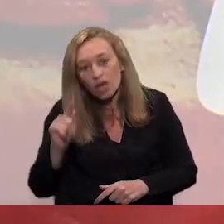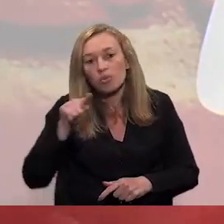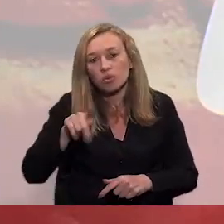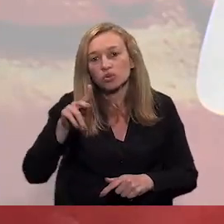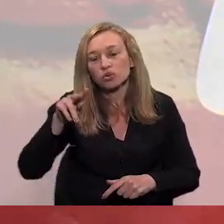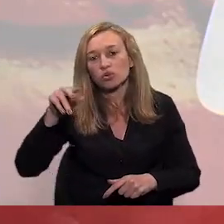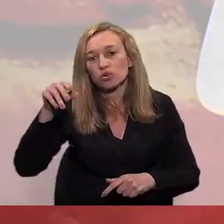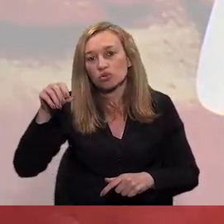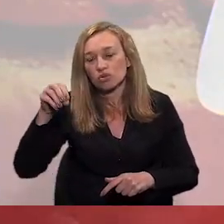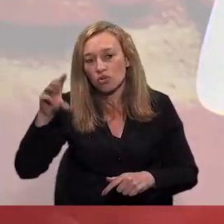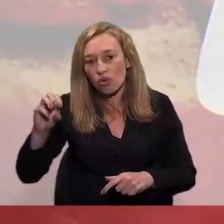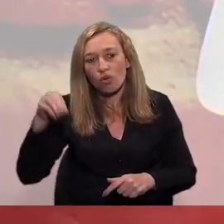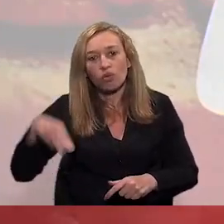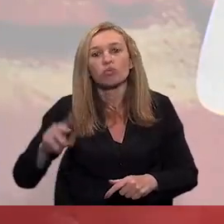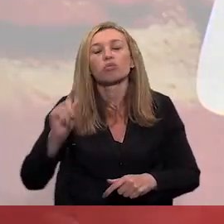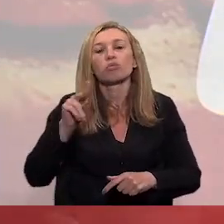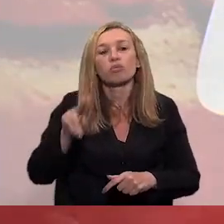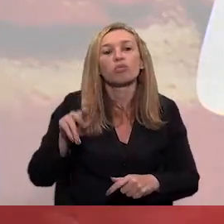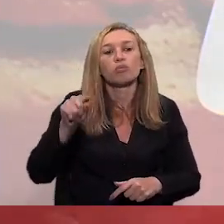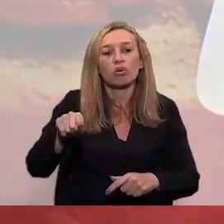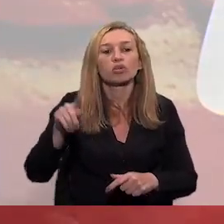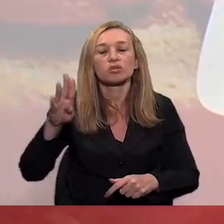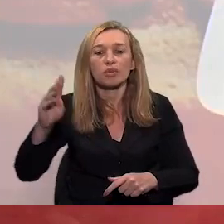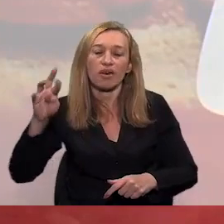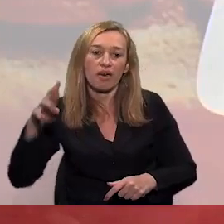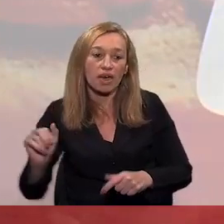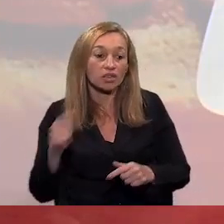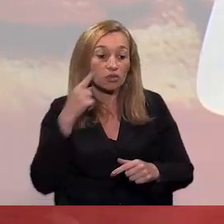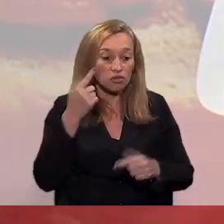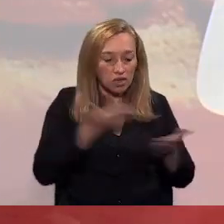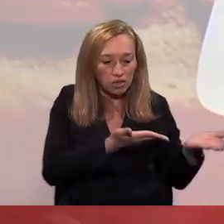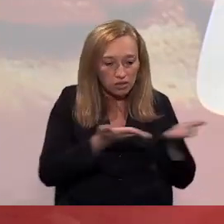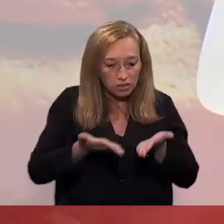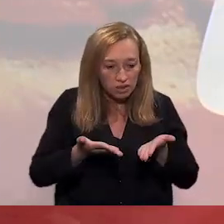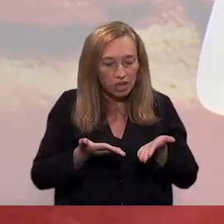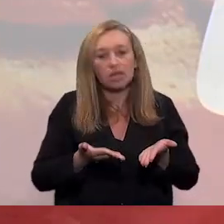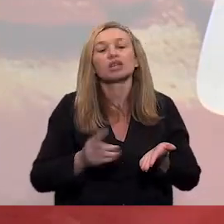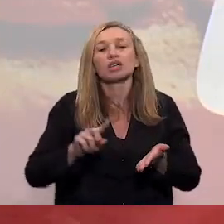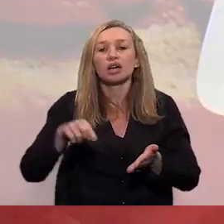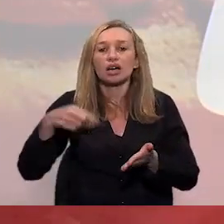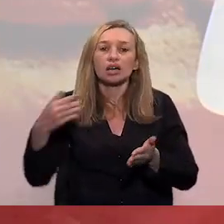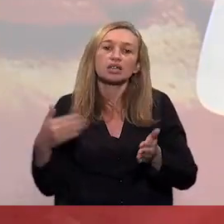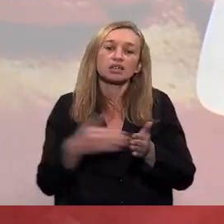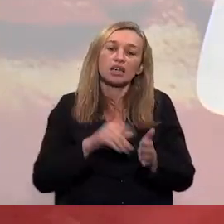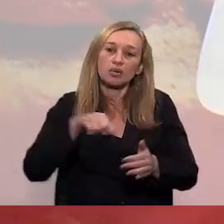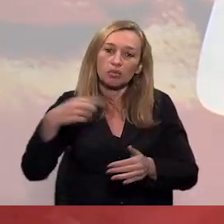www.alerj.rj.gov.br. Nós também estamos lá no YouTube. É só acessar o canal da TV Alerj que aparece aqui na sua tela.